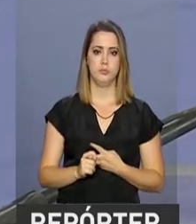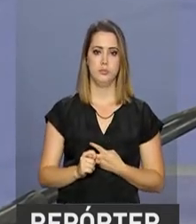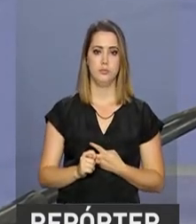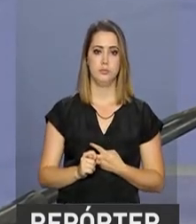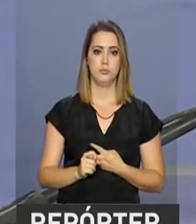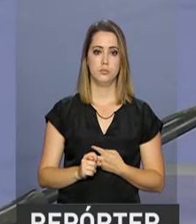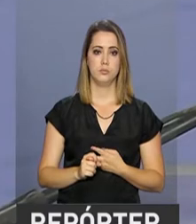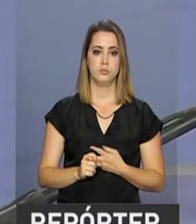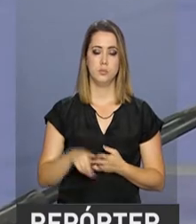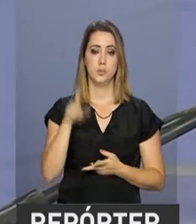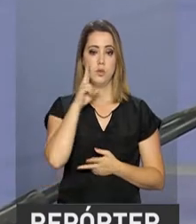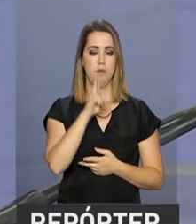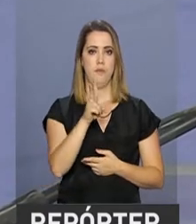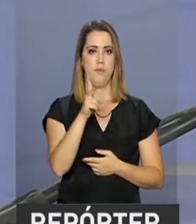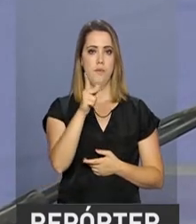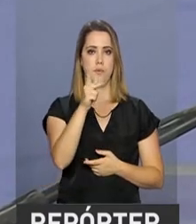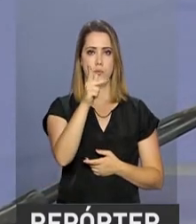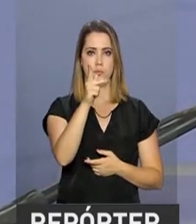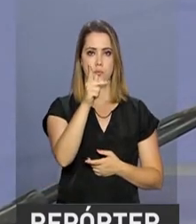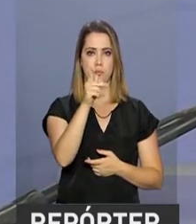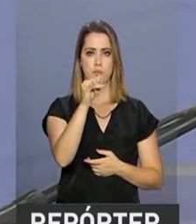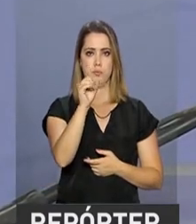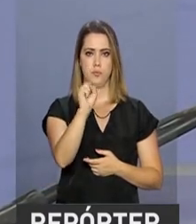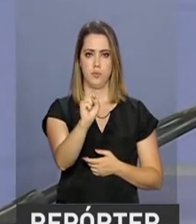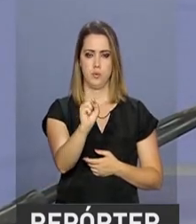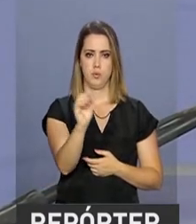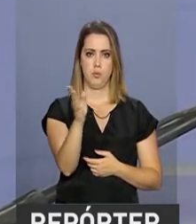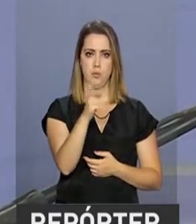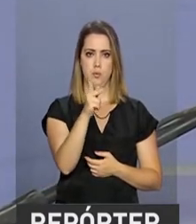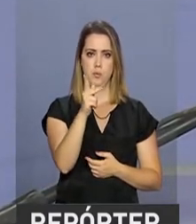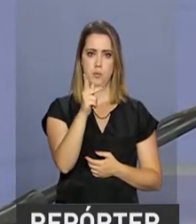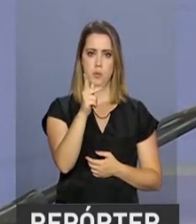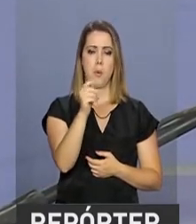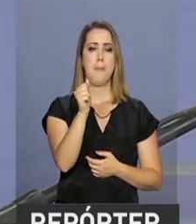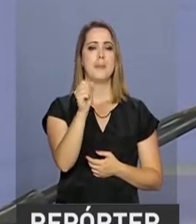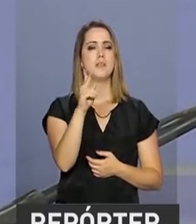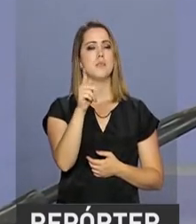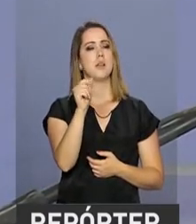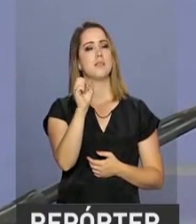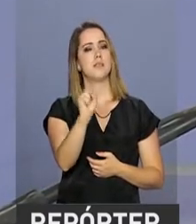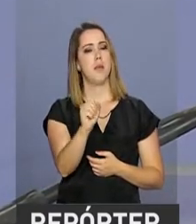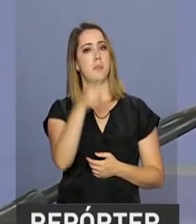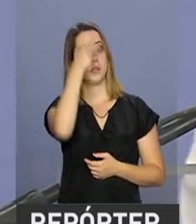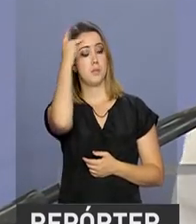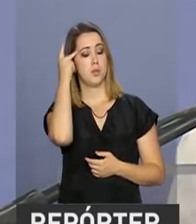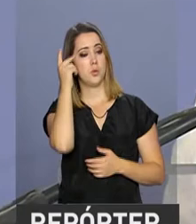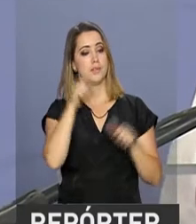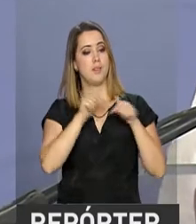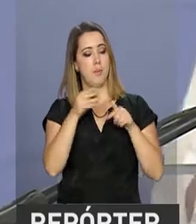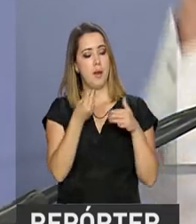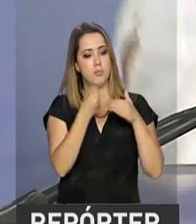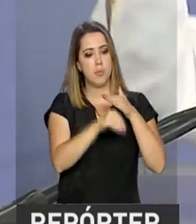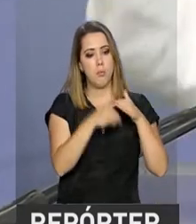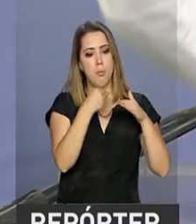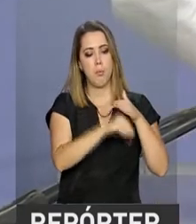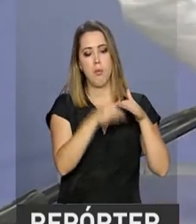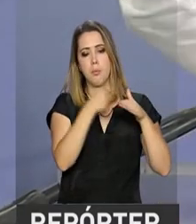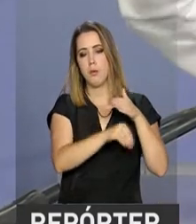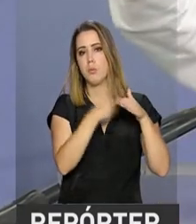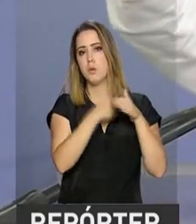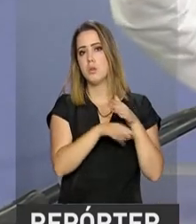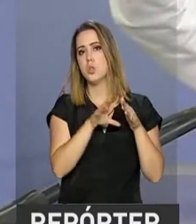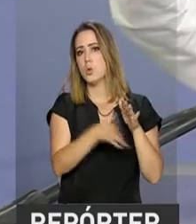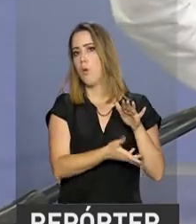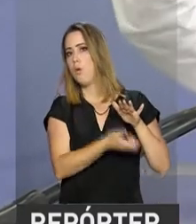veja o caso do pis pasep as pessoas vão acumulando na sua conta e só podem retirá la quando fazem 70